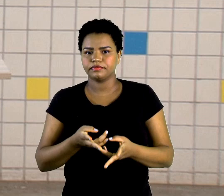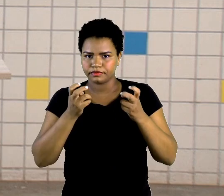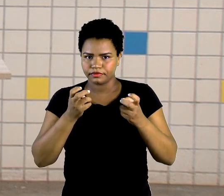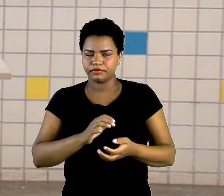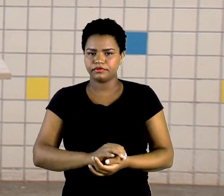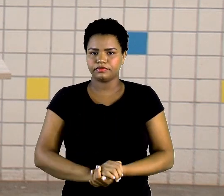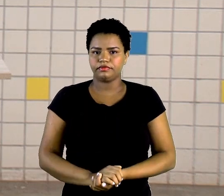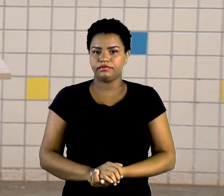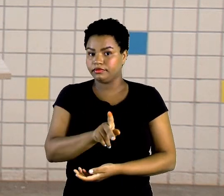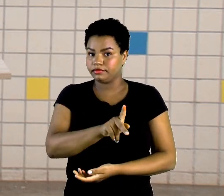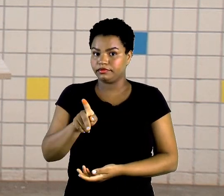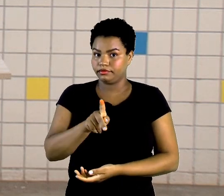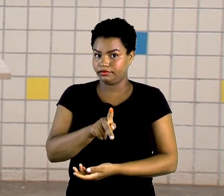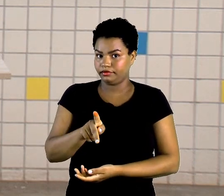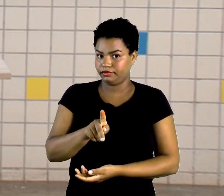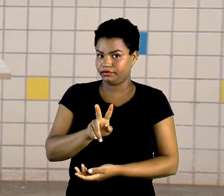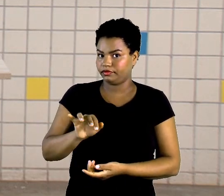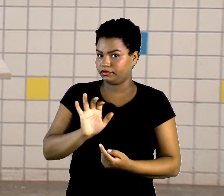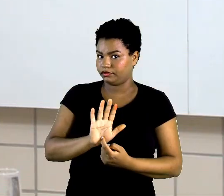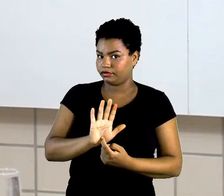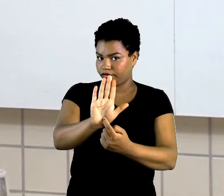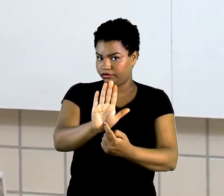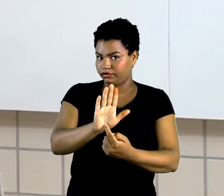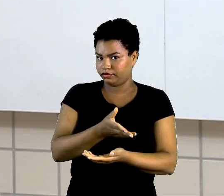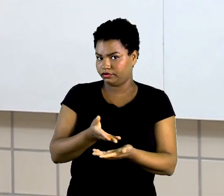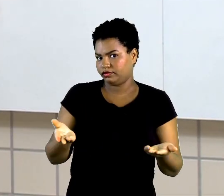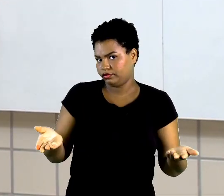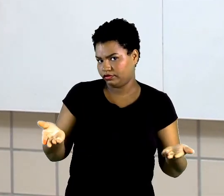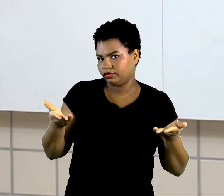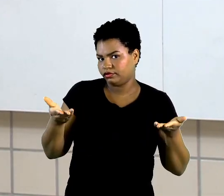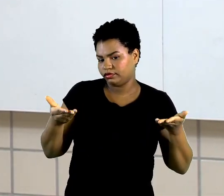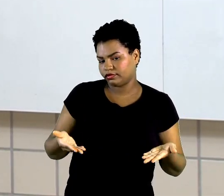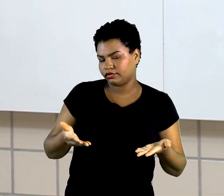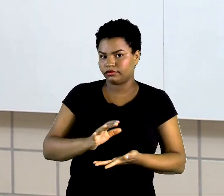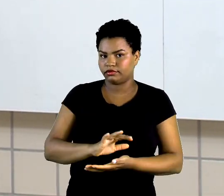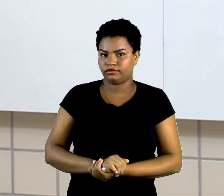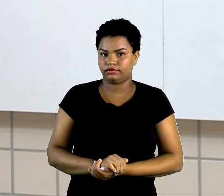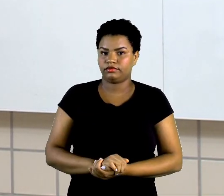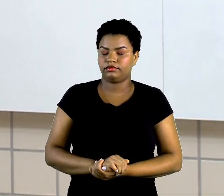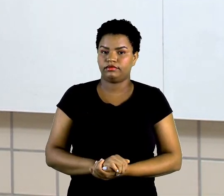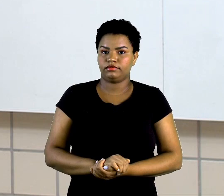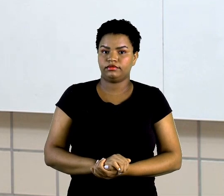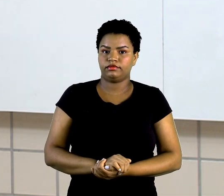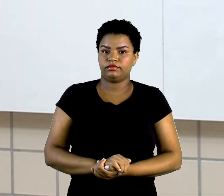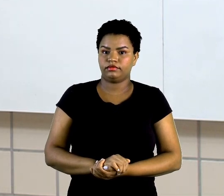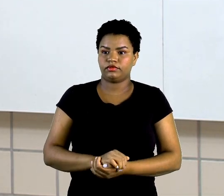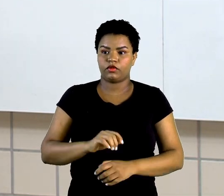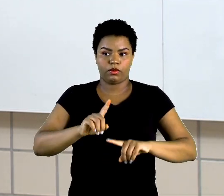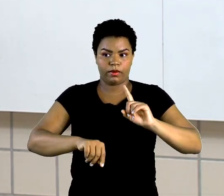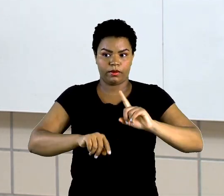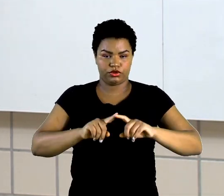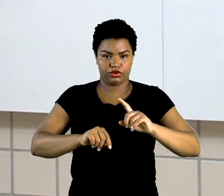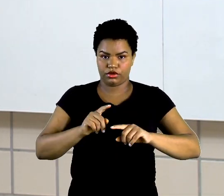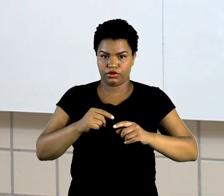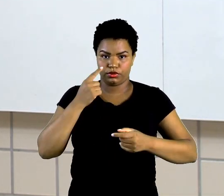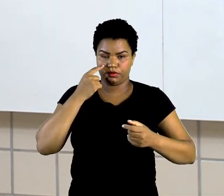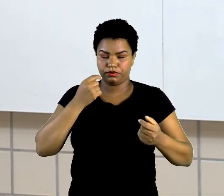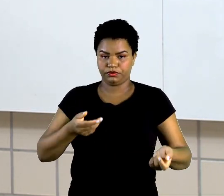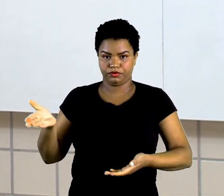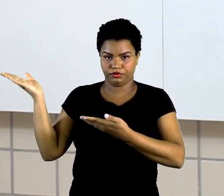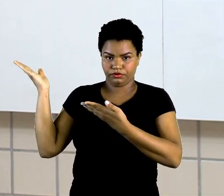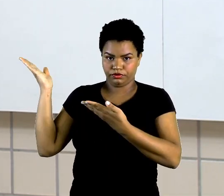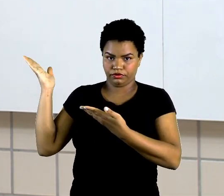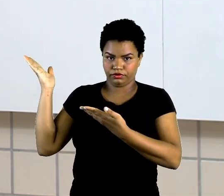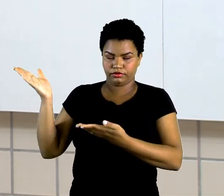vai estar mostrando para vocês aqui esse objeto. Esse